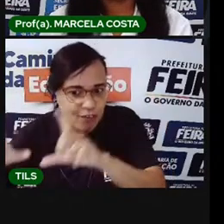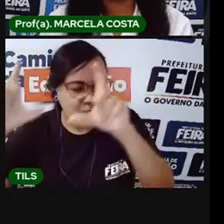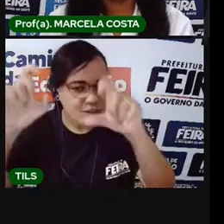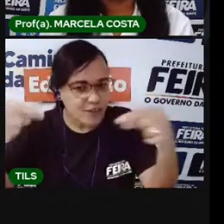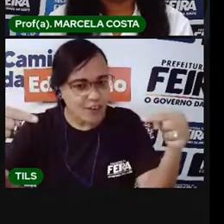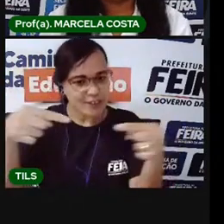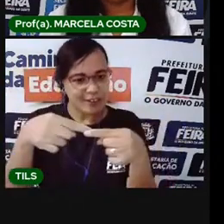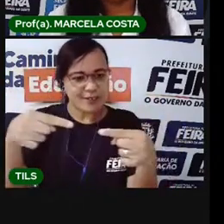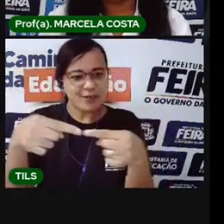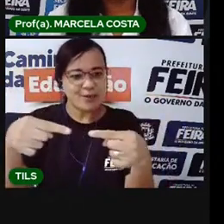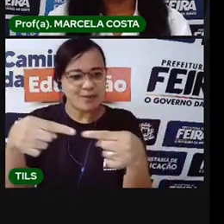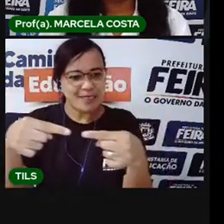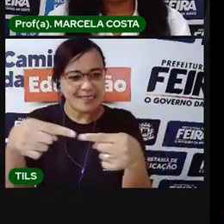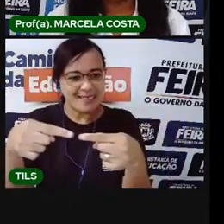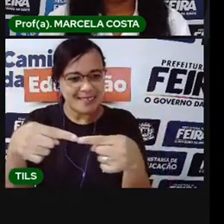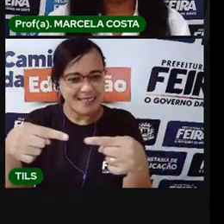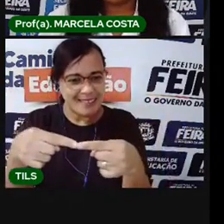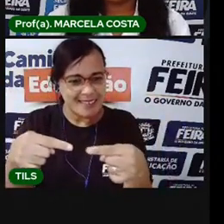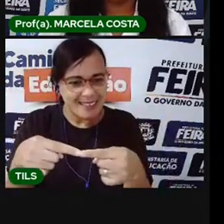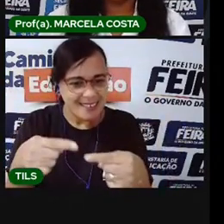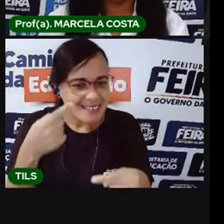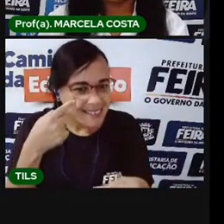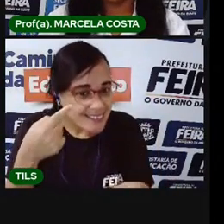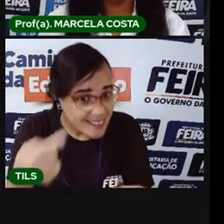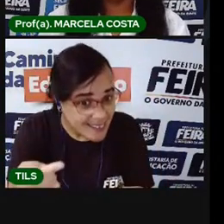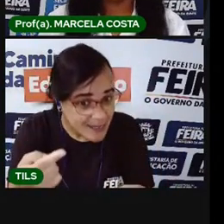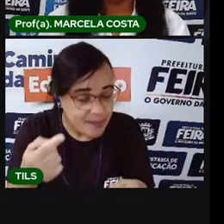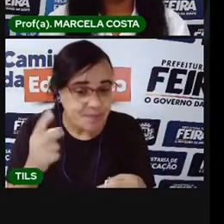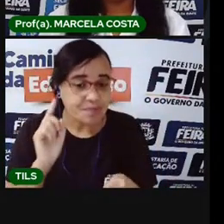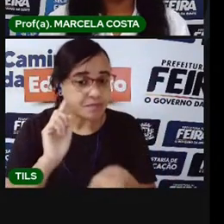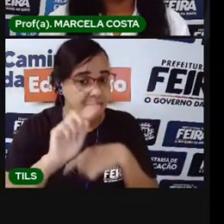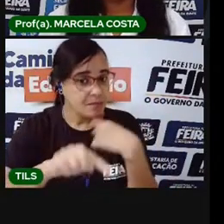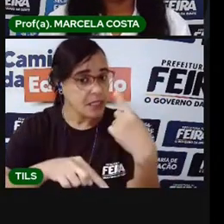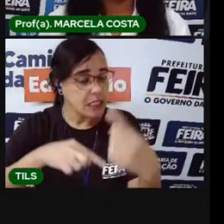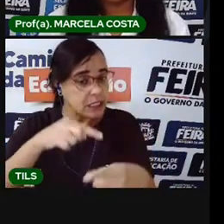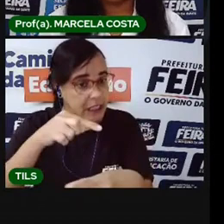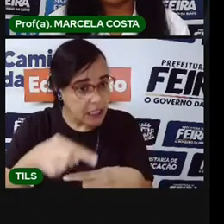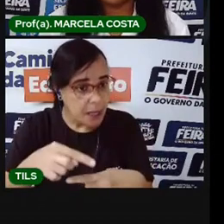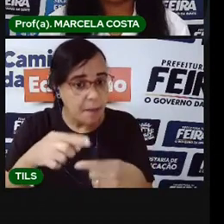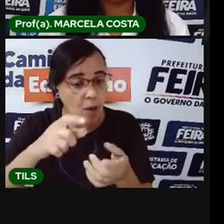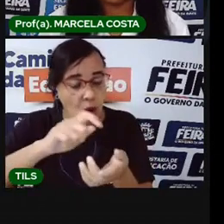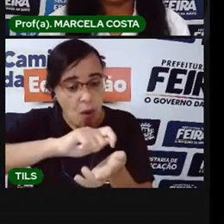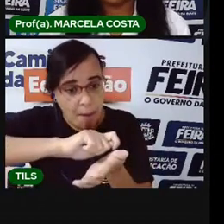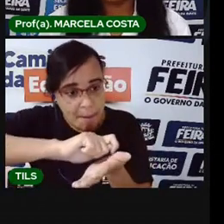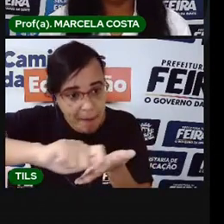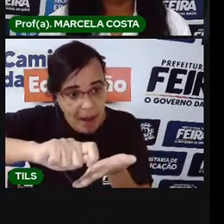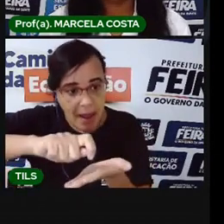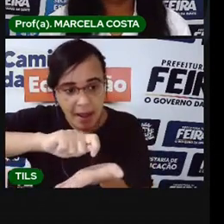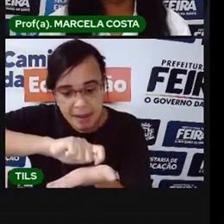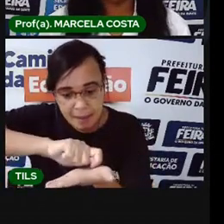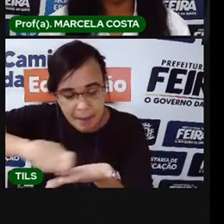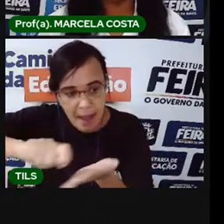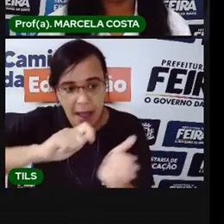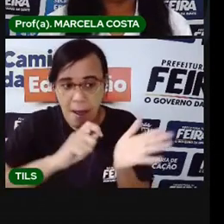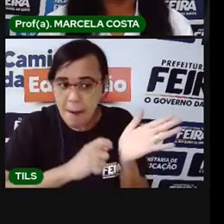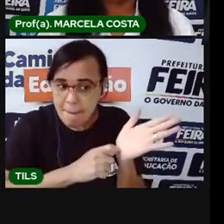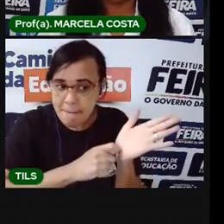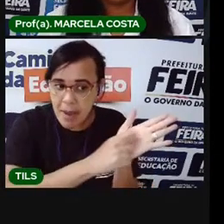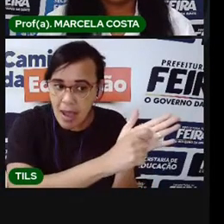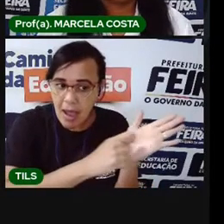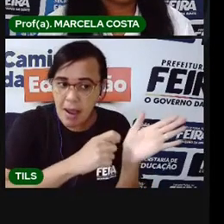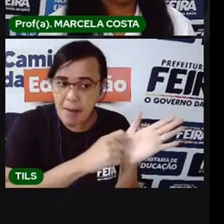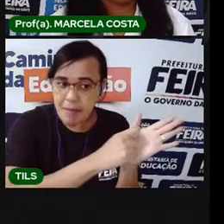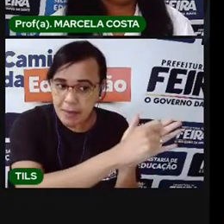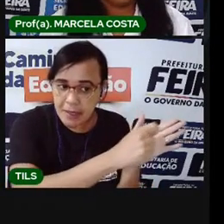tarefa. Você vai procurar o nome dessas imagens no texto e vai marcar, certo?